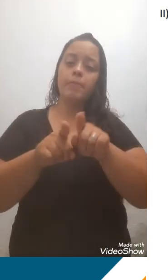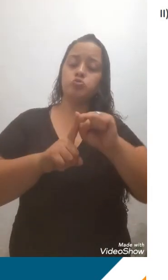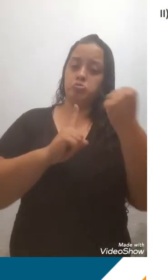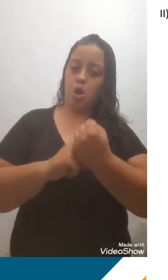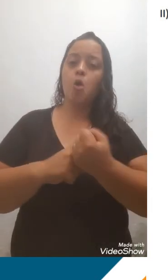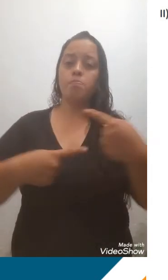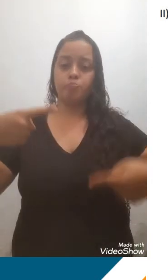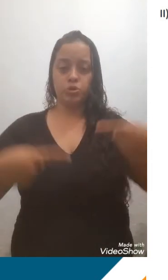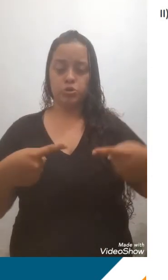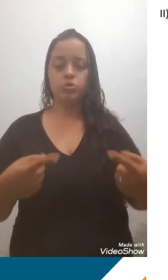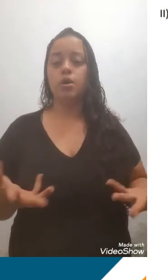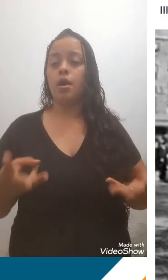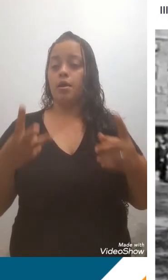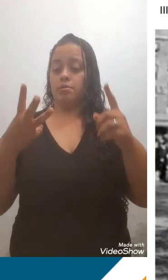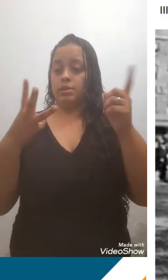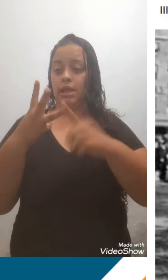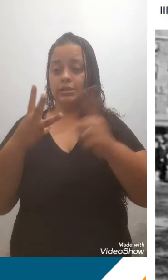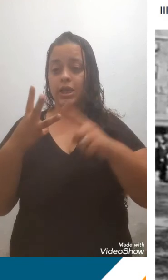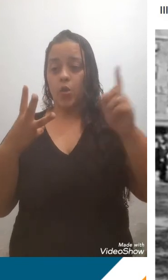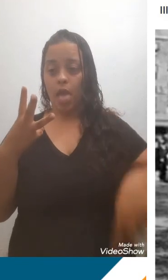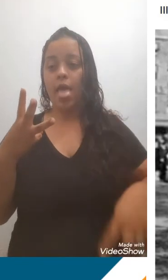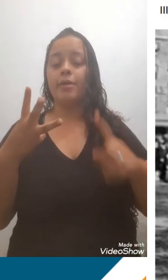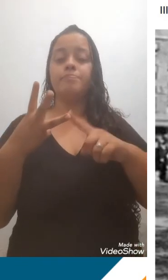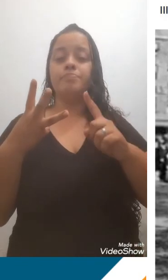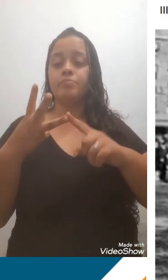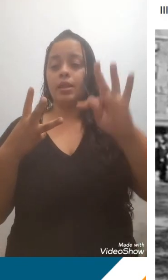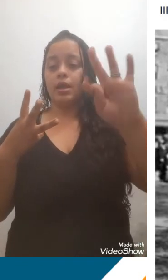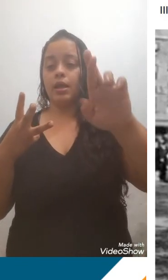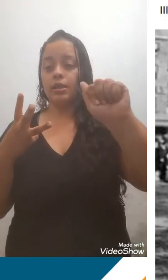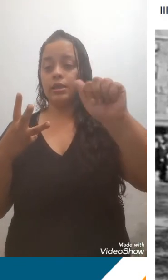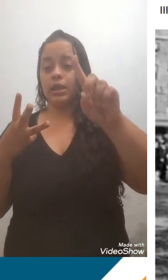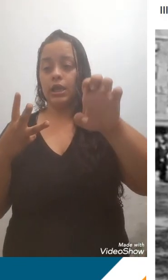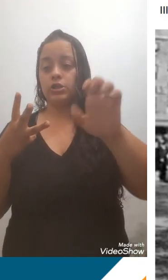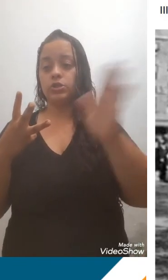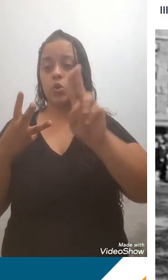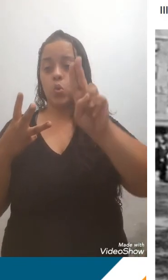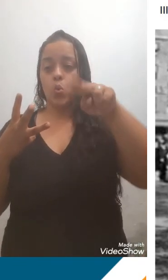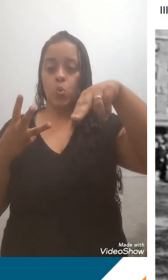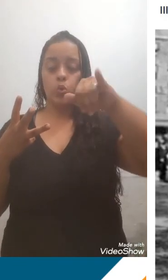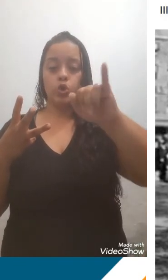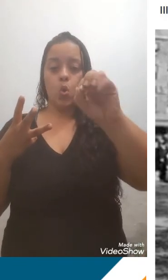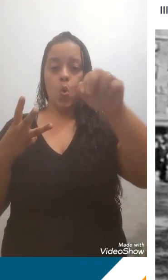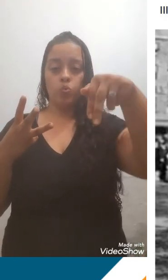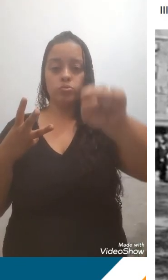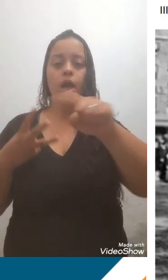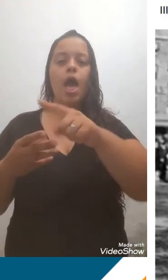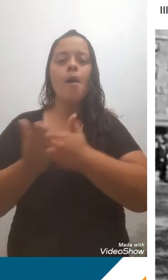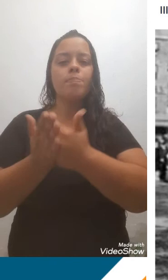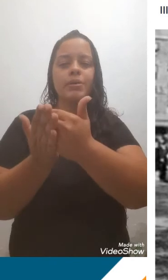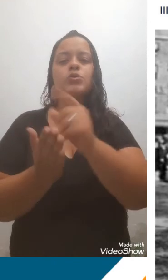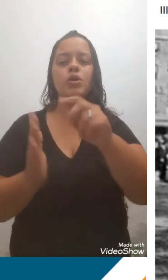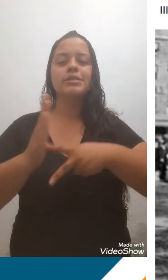política. O terceiro movimento, pessoal, que eu gostaria de trazer são as chamadas trade unions, né, que são os primeiros sindicatos